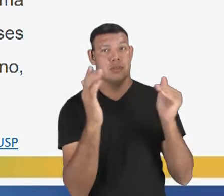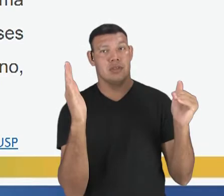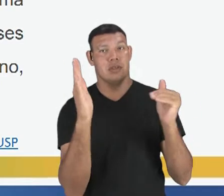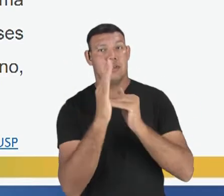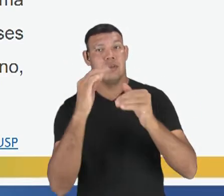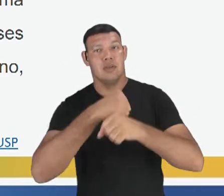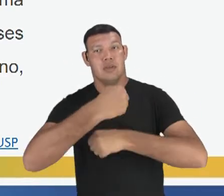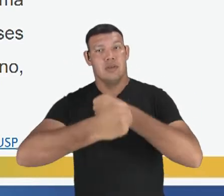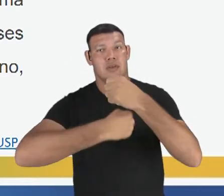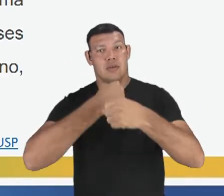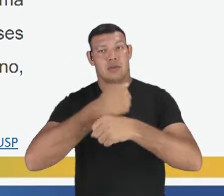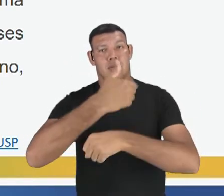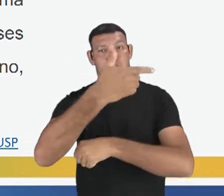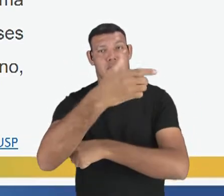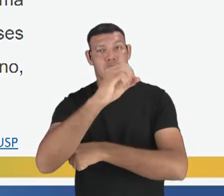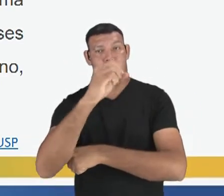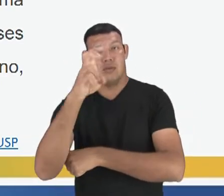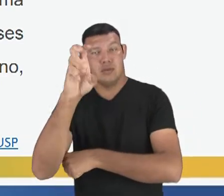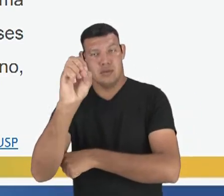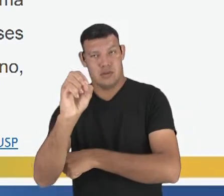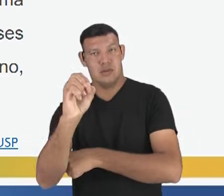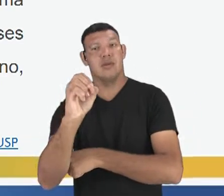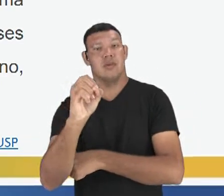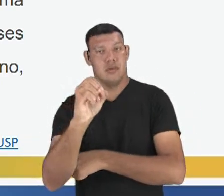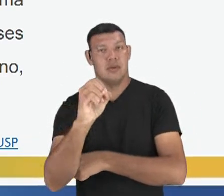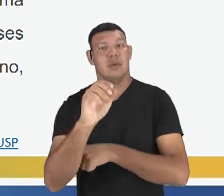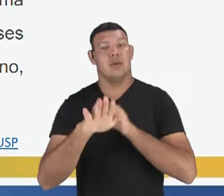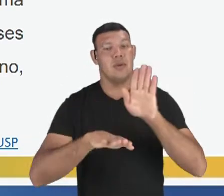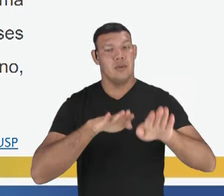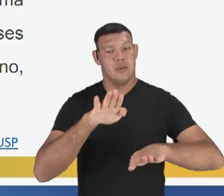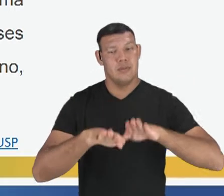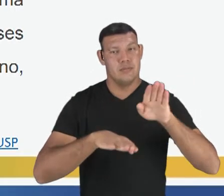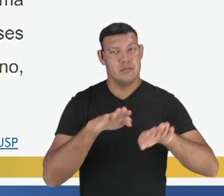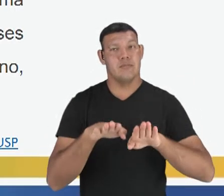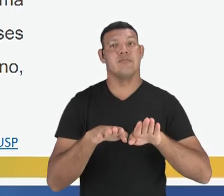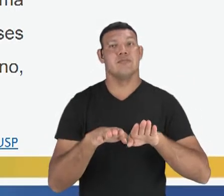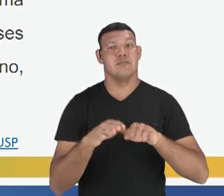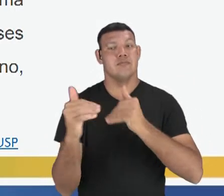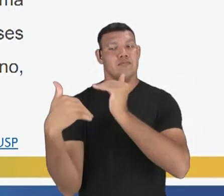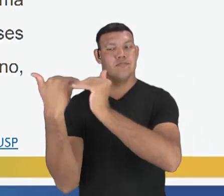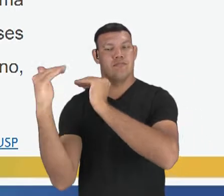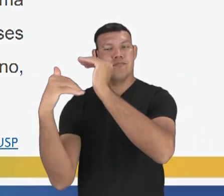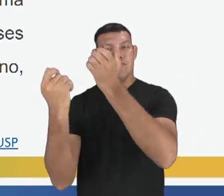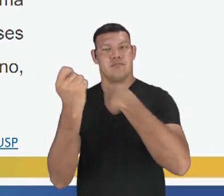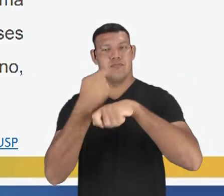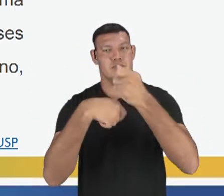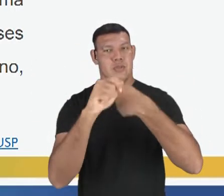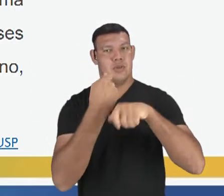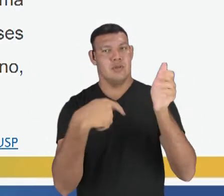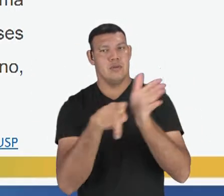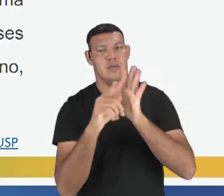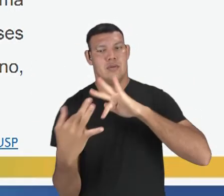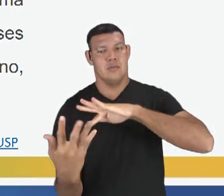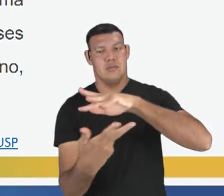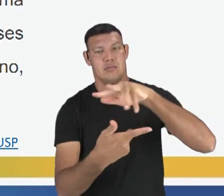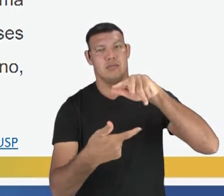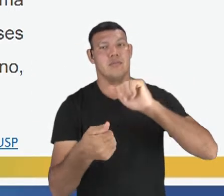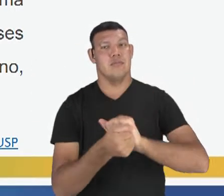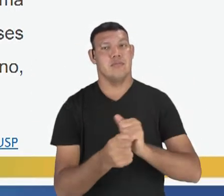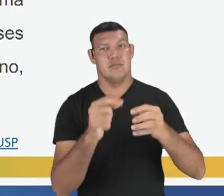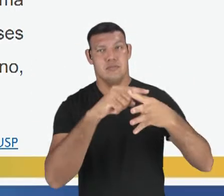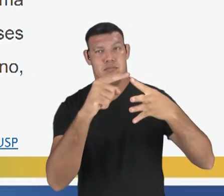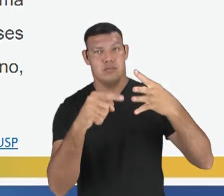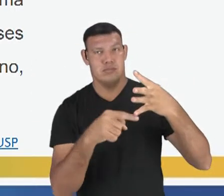2050, exercer os principais passos para o crescimento da economia mundial. E esses 4 países até então